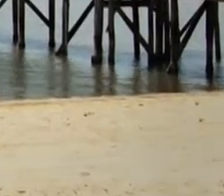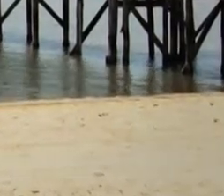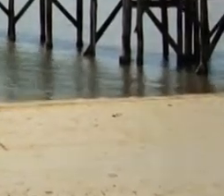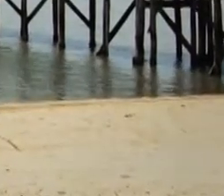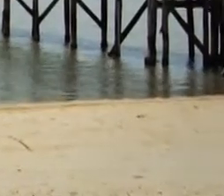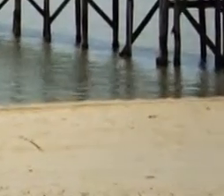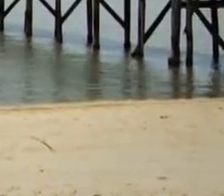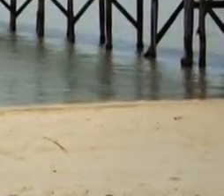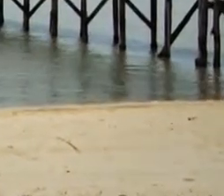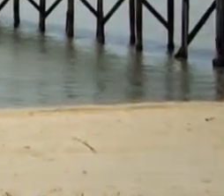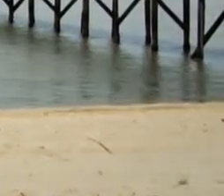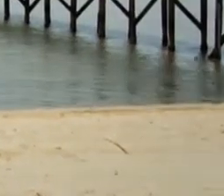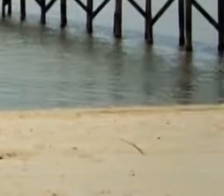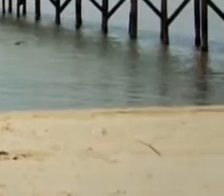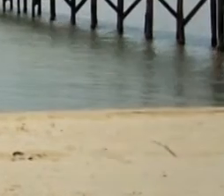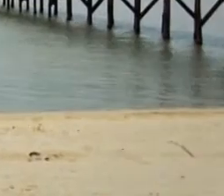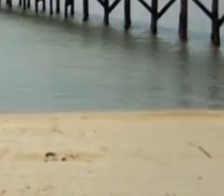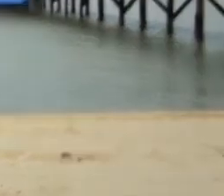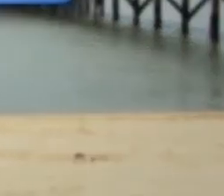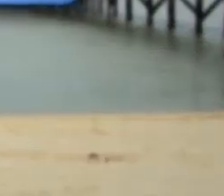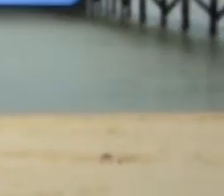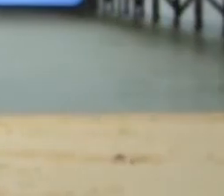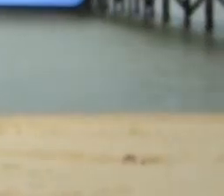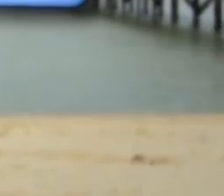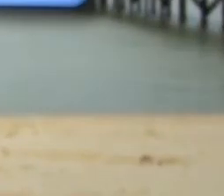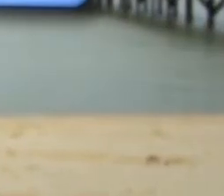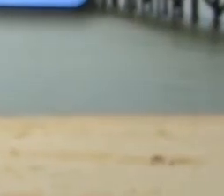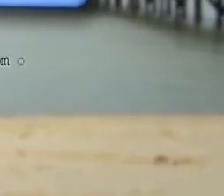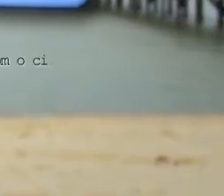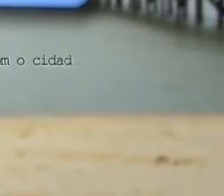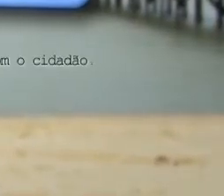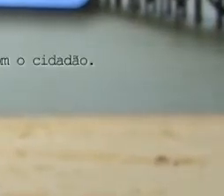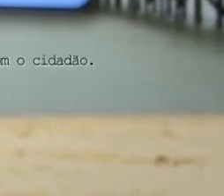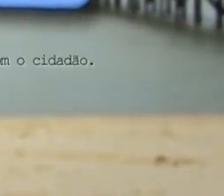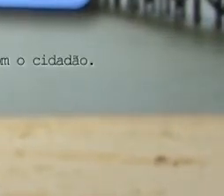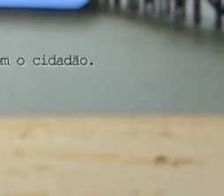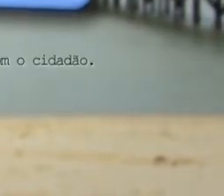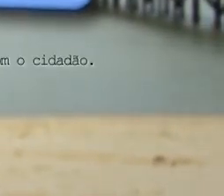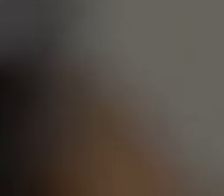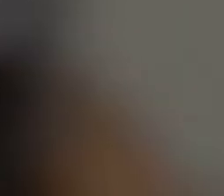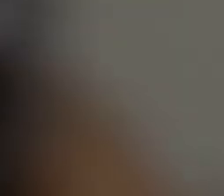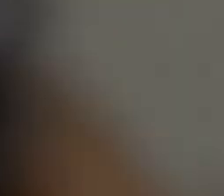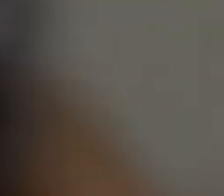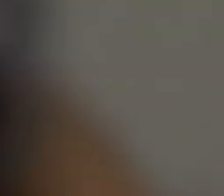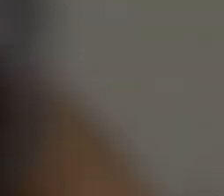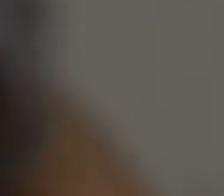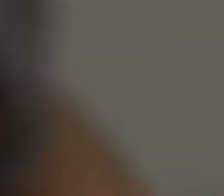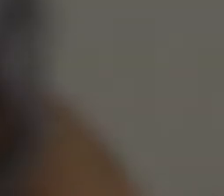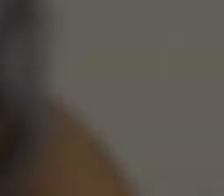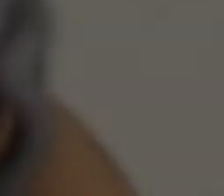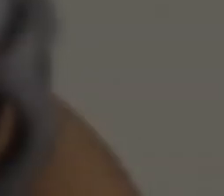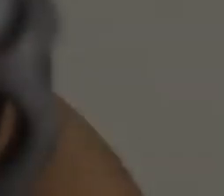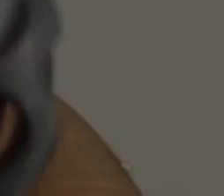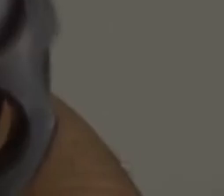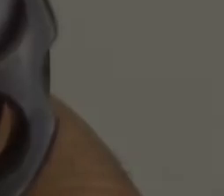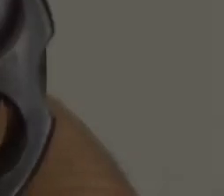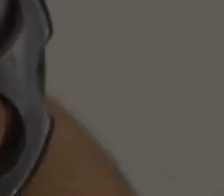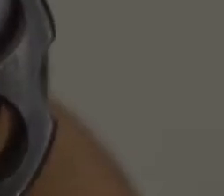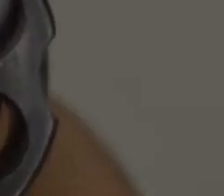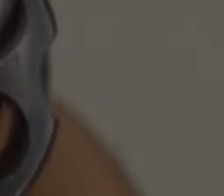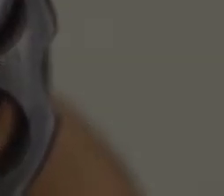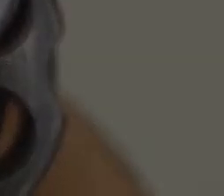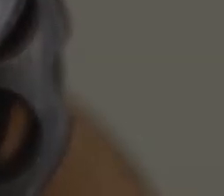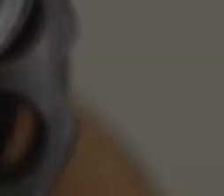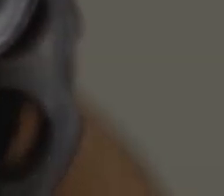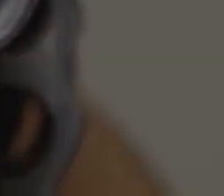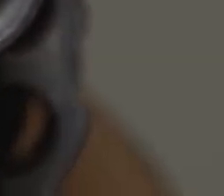TV Câmara Pelotas, cada vez mais conectada com o cidadão. Essa arma já matou uma pessoa.